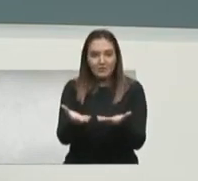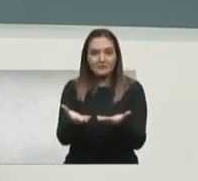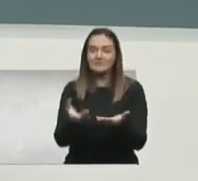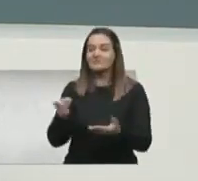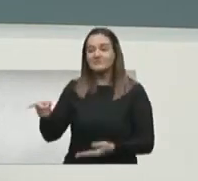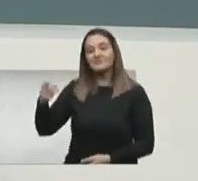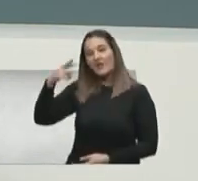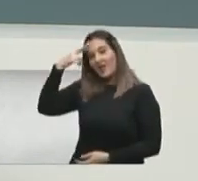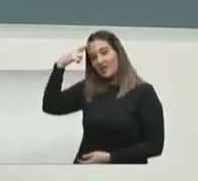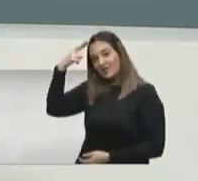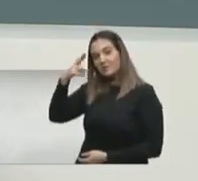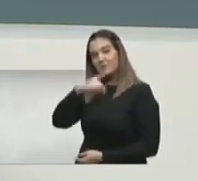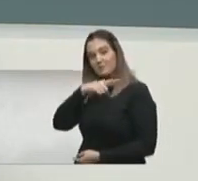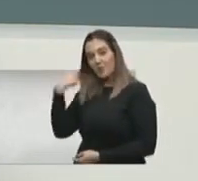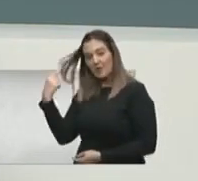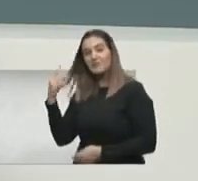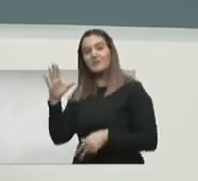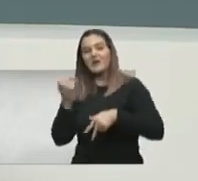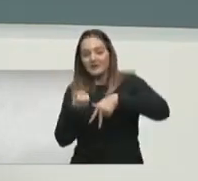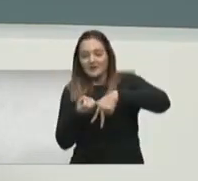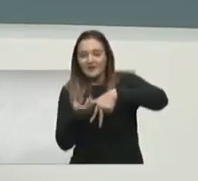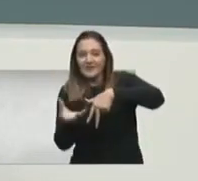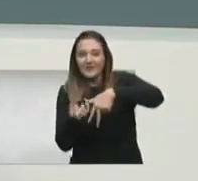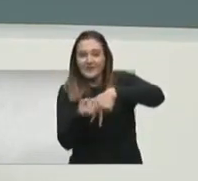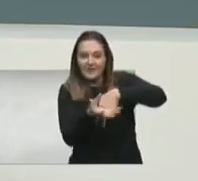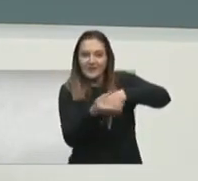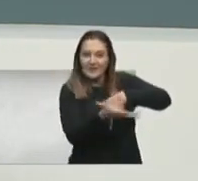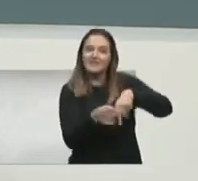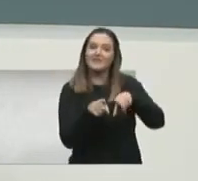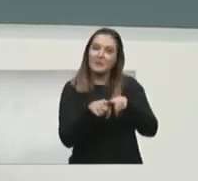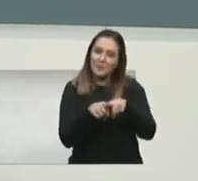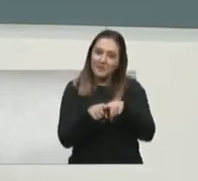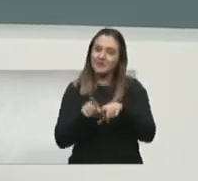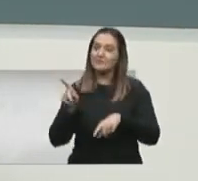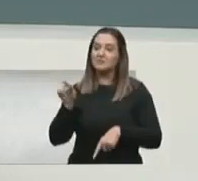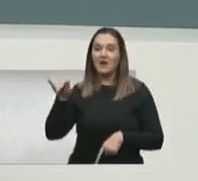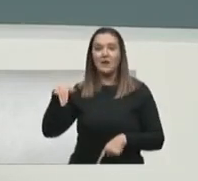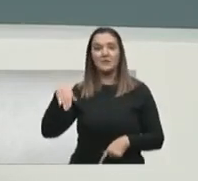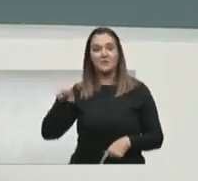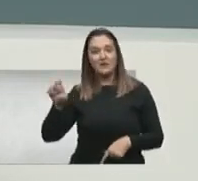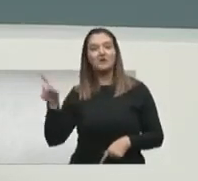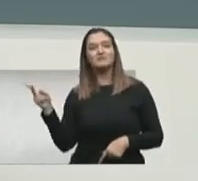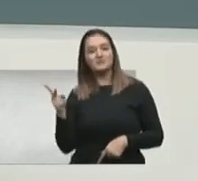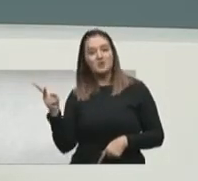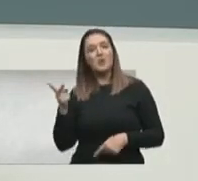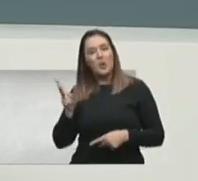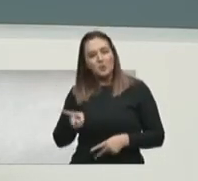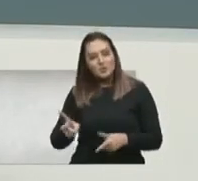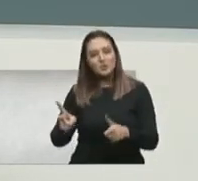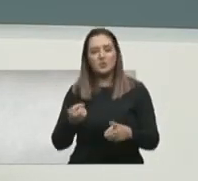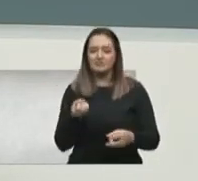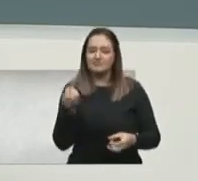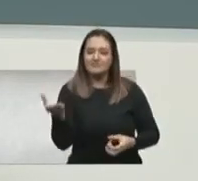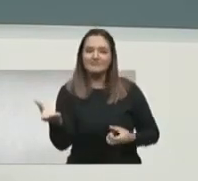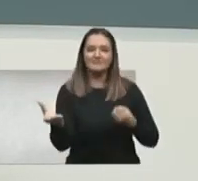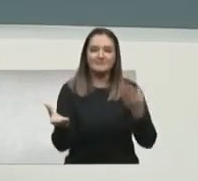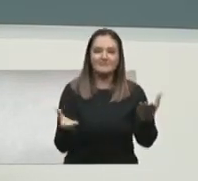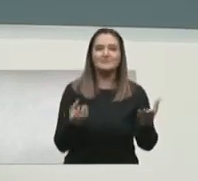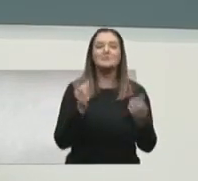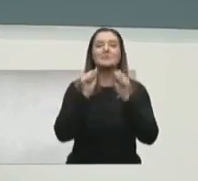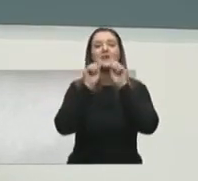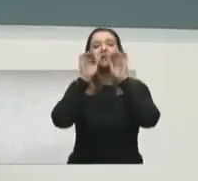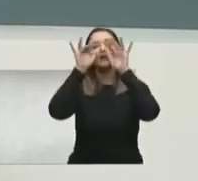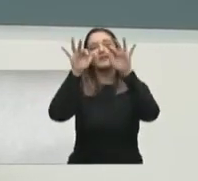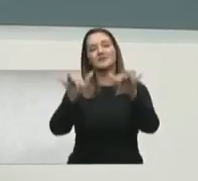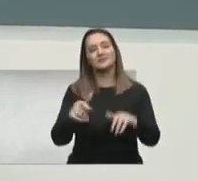faleceu, mas os seus órgãos foram doados. E os seus pais agora continuam doando alimentos, doando bênçãos